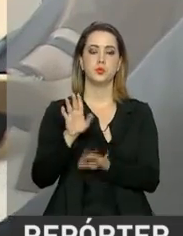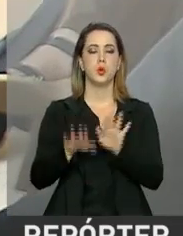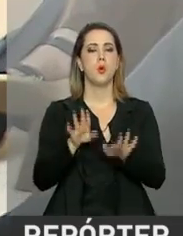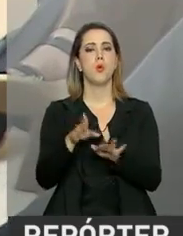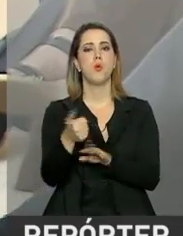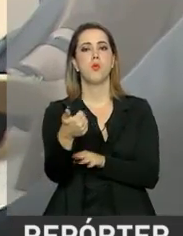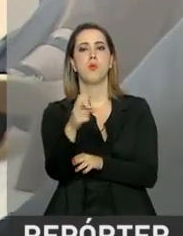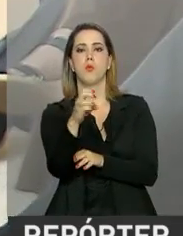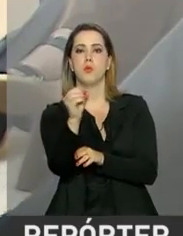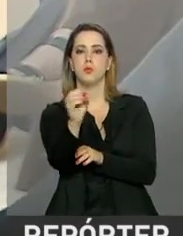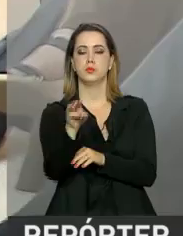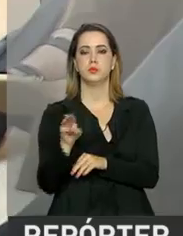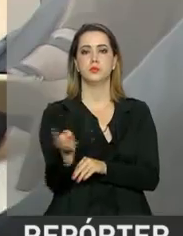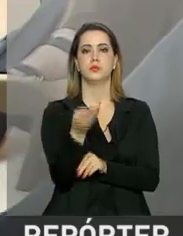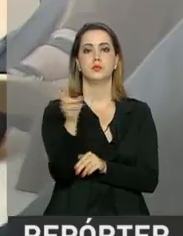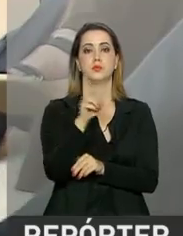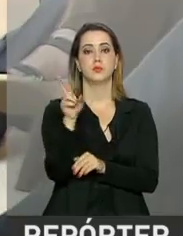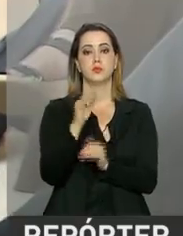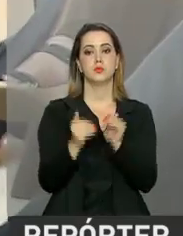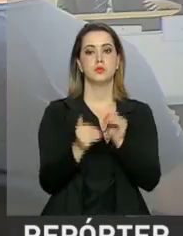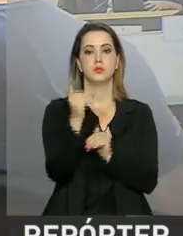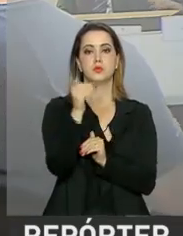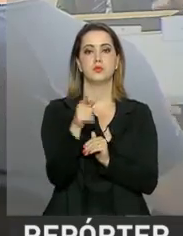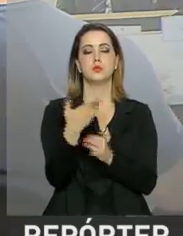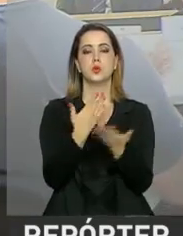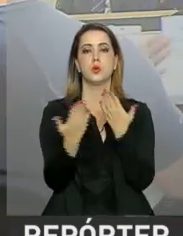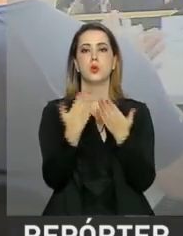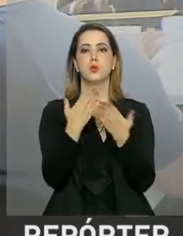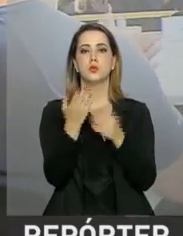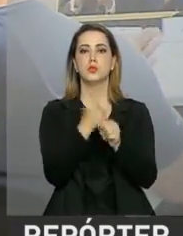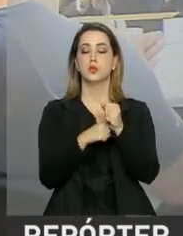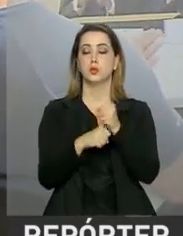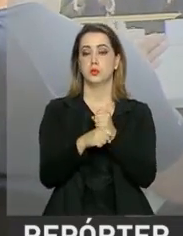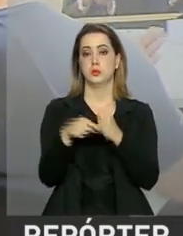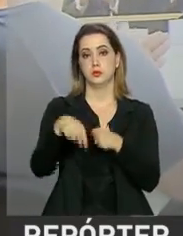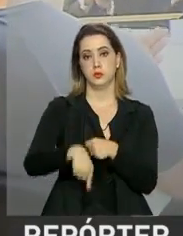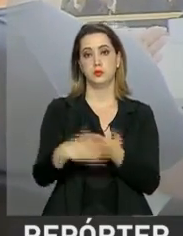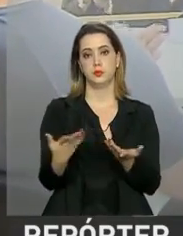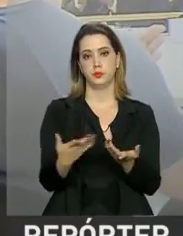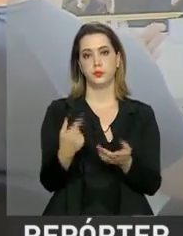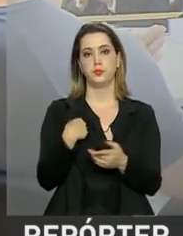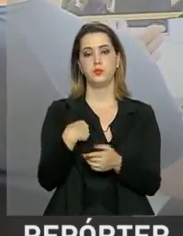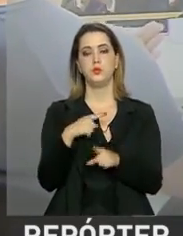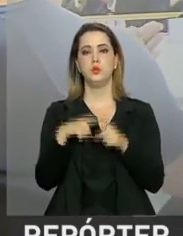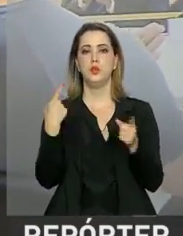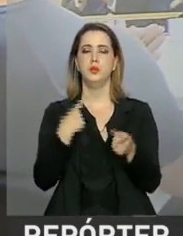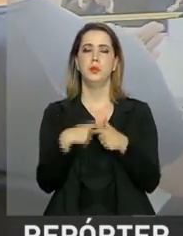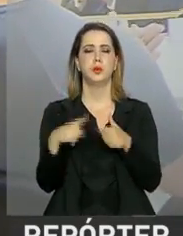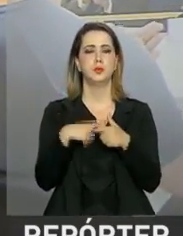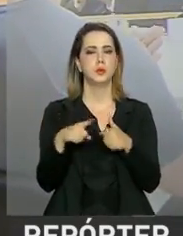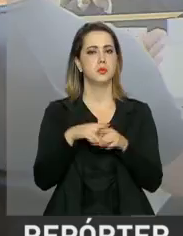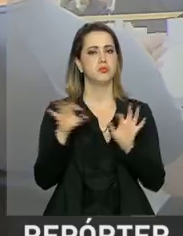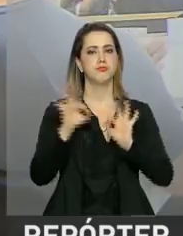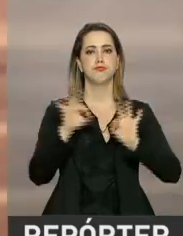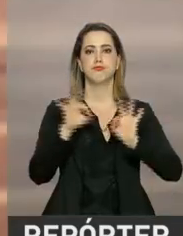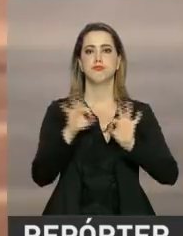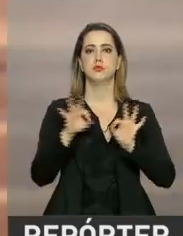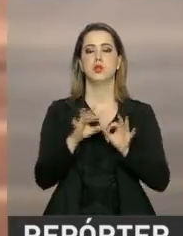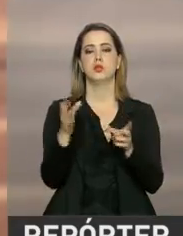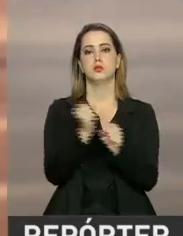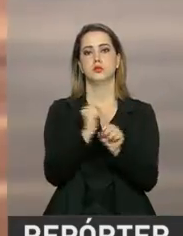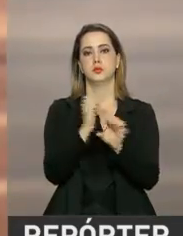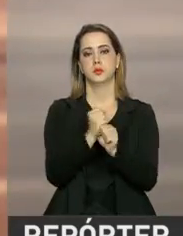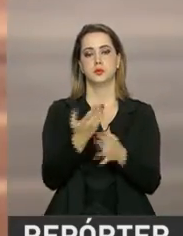150 milhões de reais a mais do que o valor deste ano sem impacto para as contas públicas